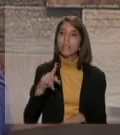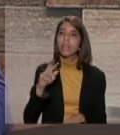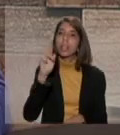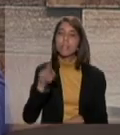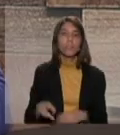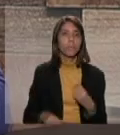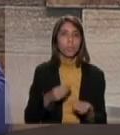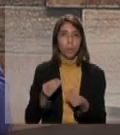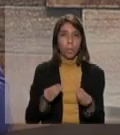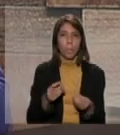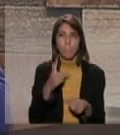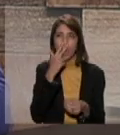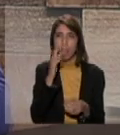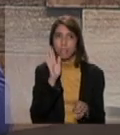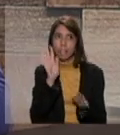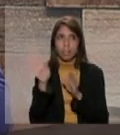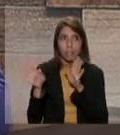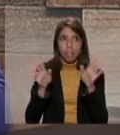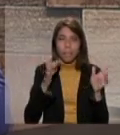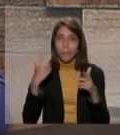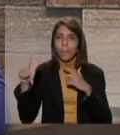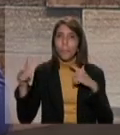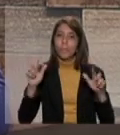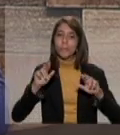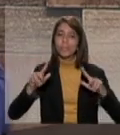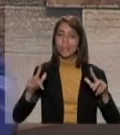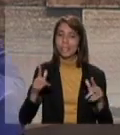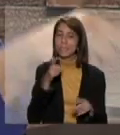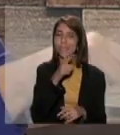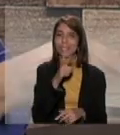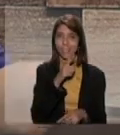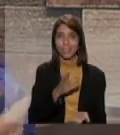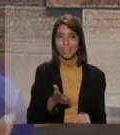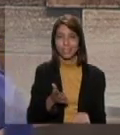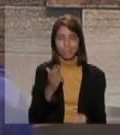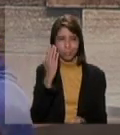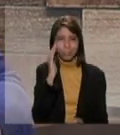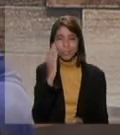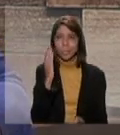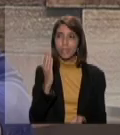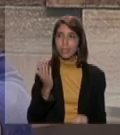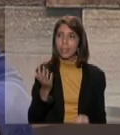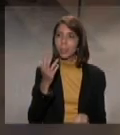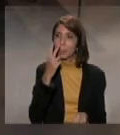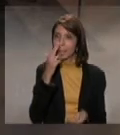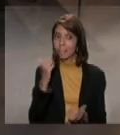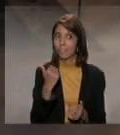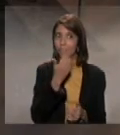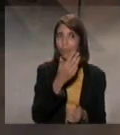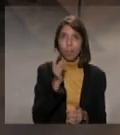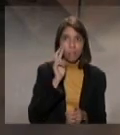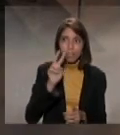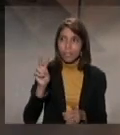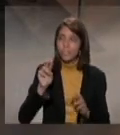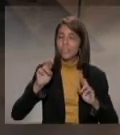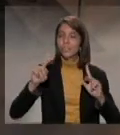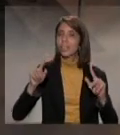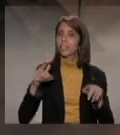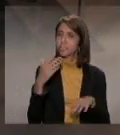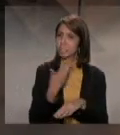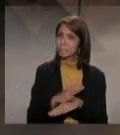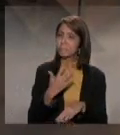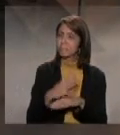Como é que eu resolvia isso? Aí você consegue enxergar outras saídas que você não estava enxergando estando dentro, entende? Quando você está fora, é um novo olhar.